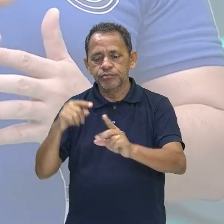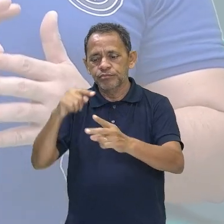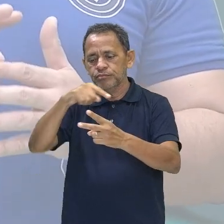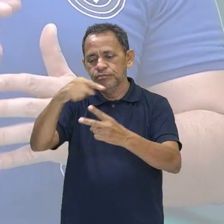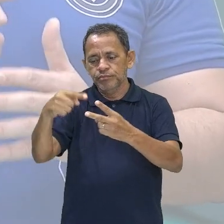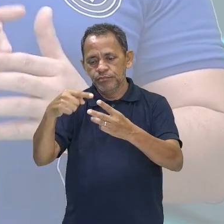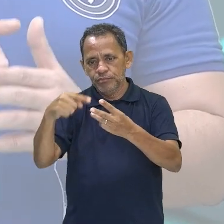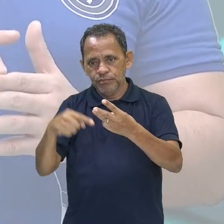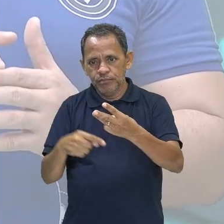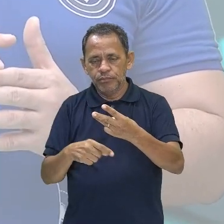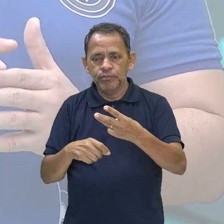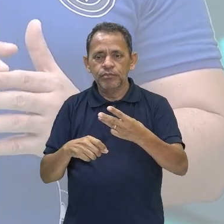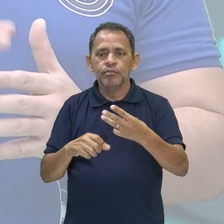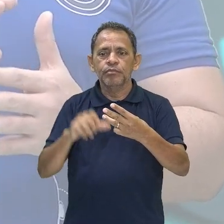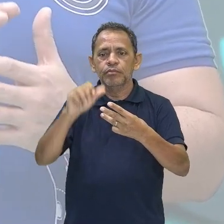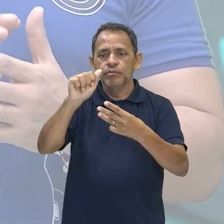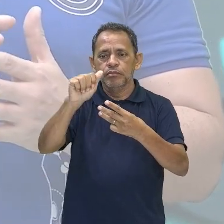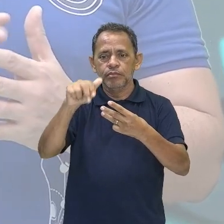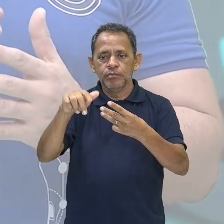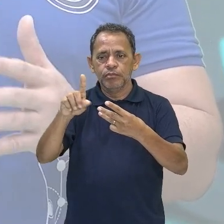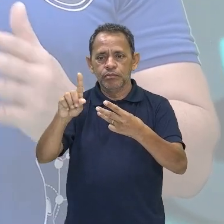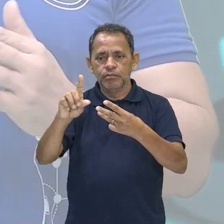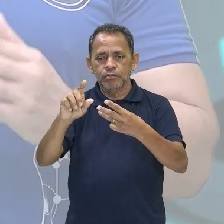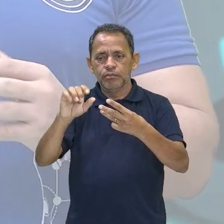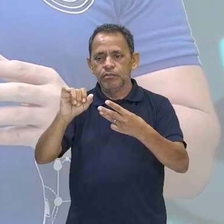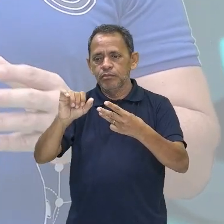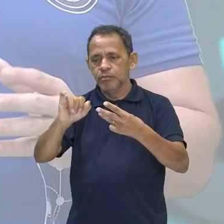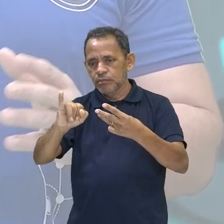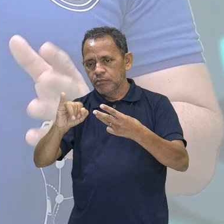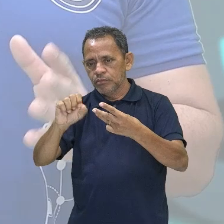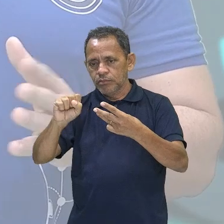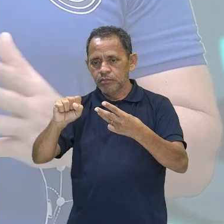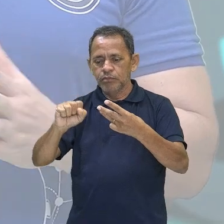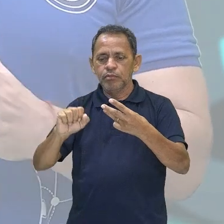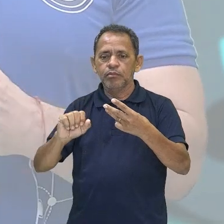am, is e are. Vai depender do sujeito,